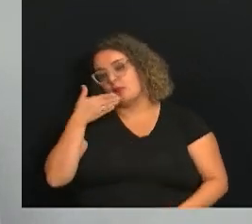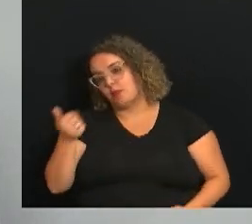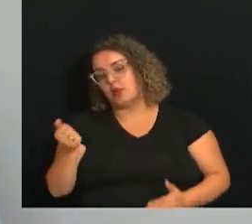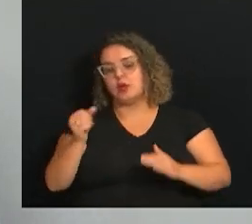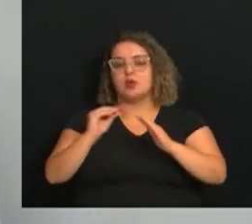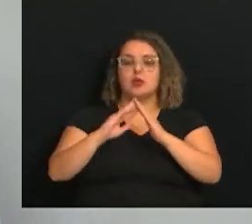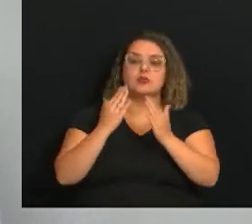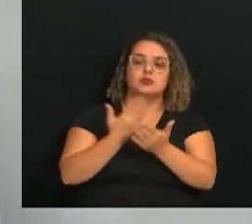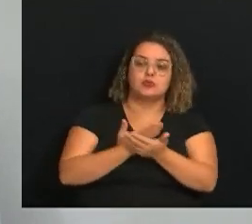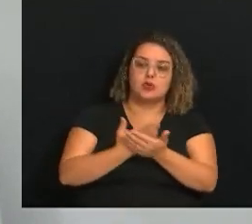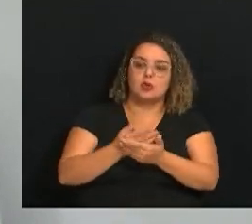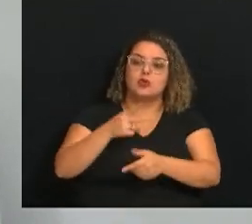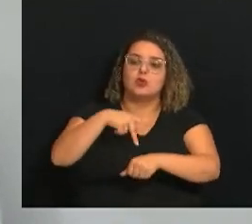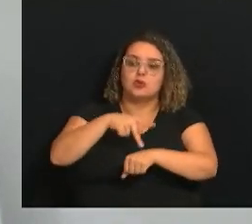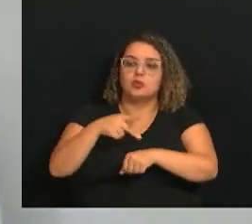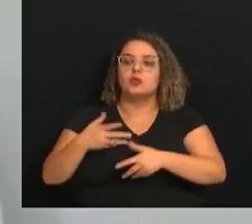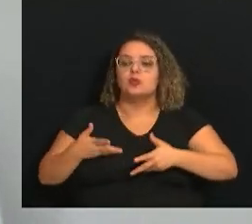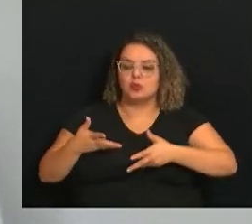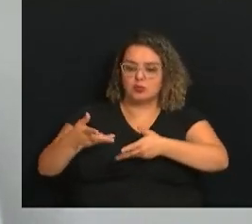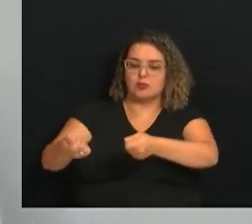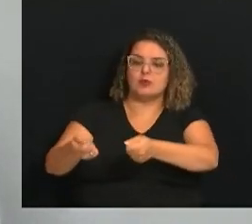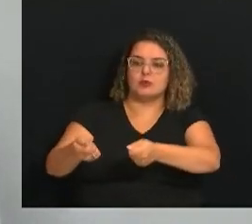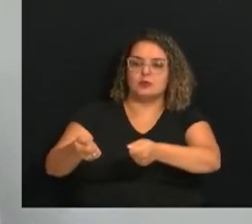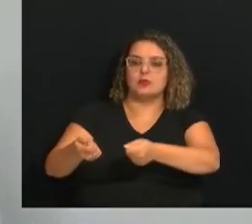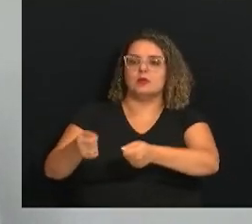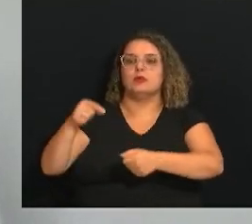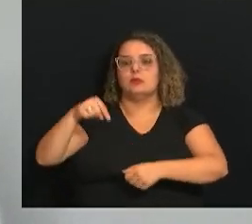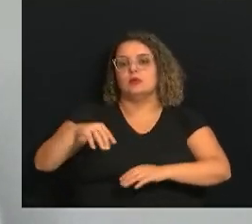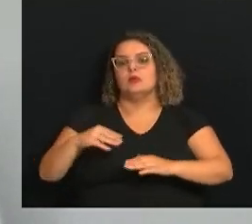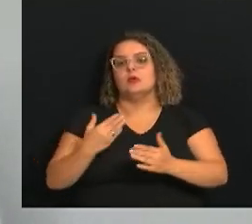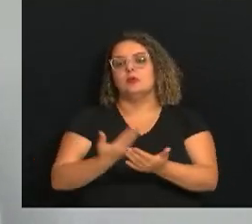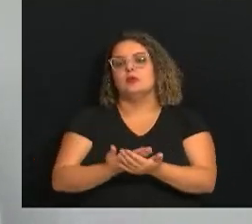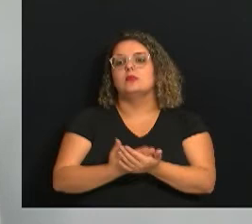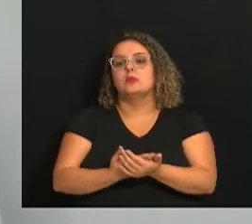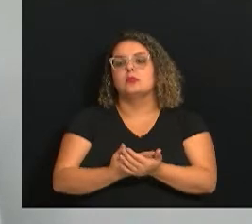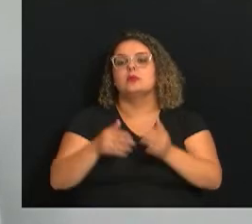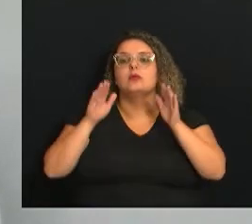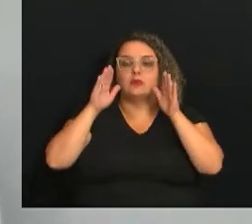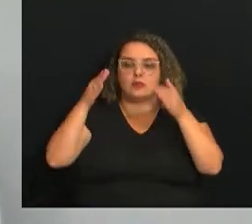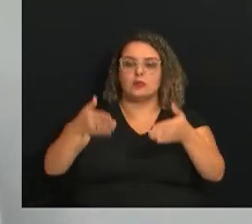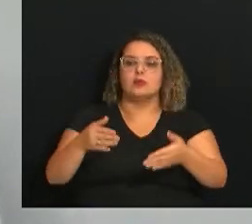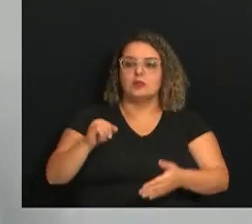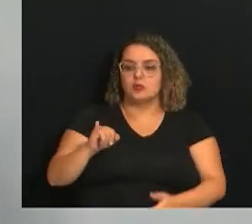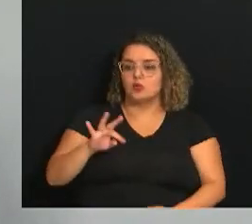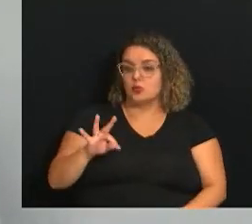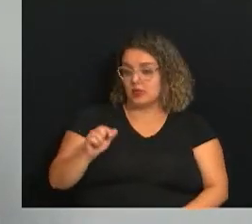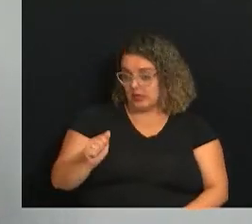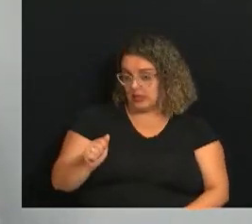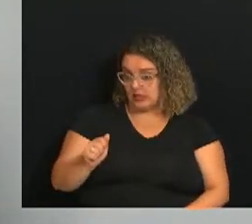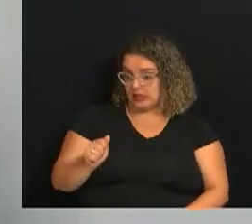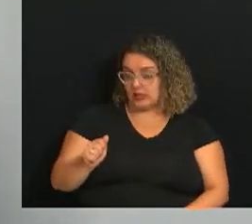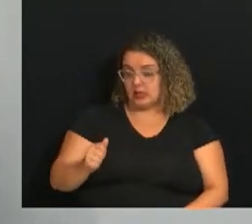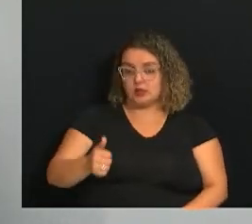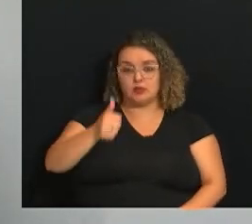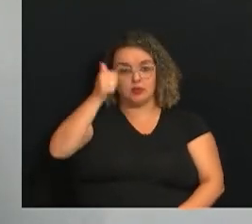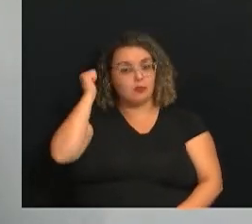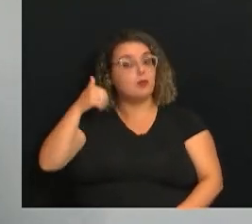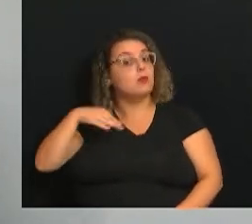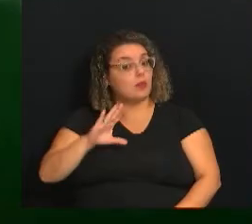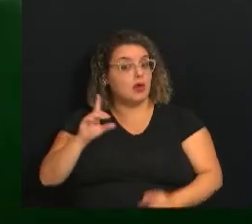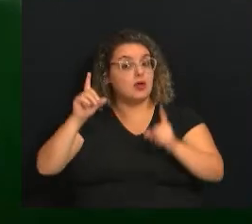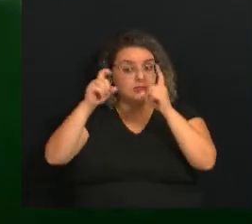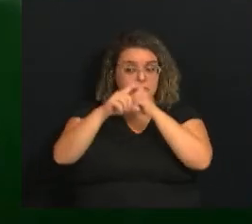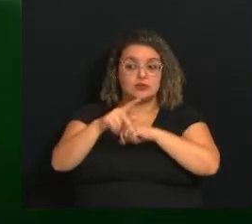país. Aí nós fomos convidados para trazer ele para os estudos, que aqui foca muito na turma do ITA, que é um dos vestibulares mais difíceis do país,